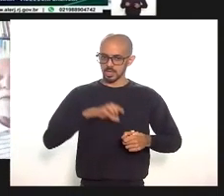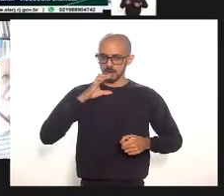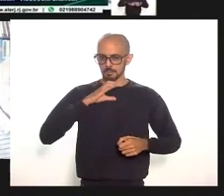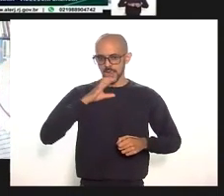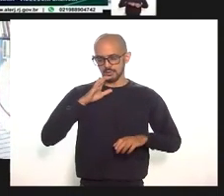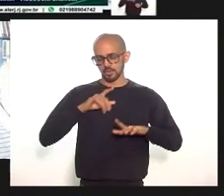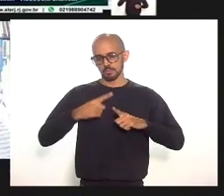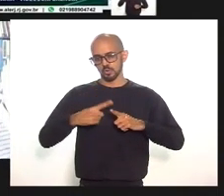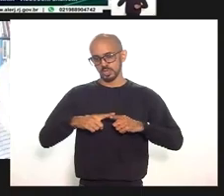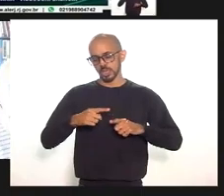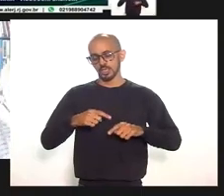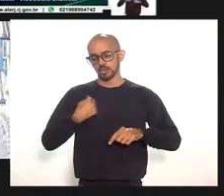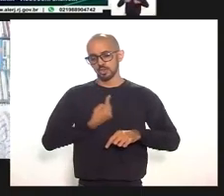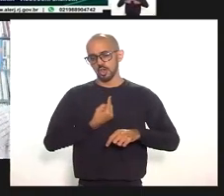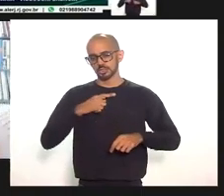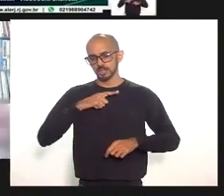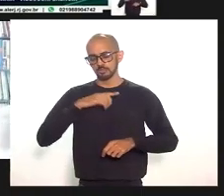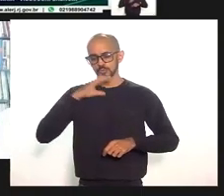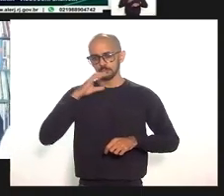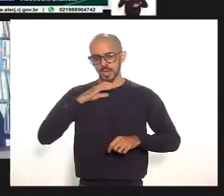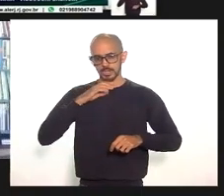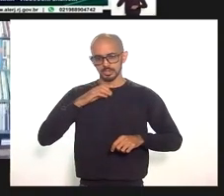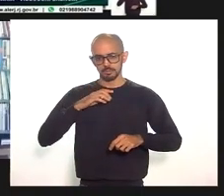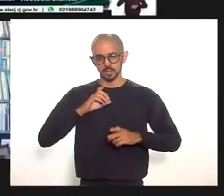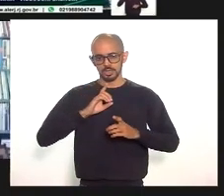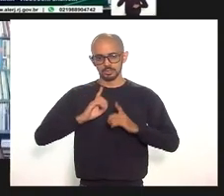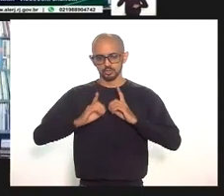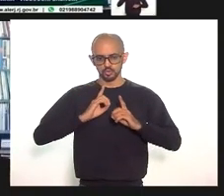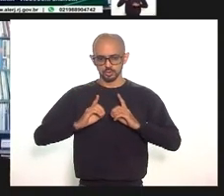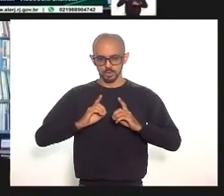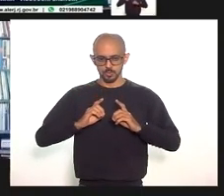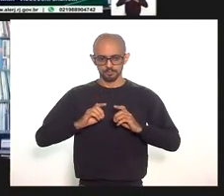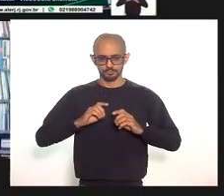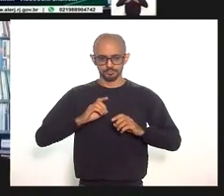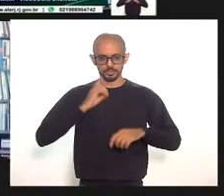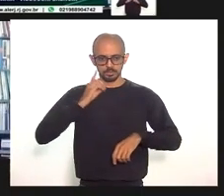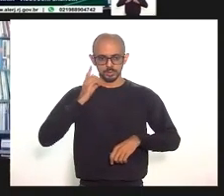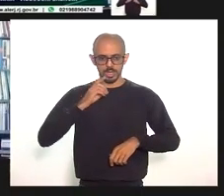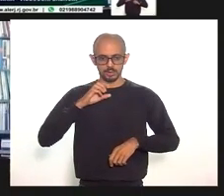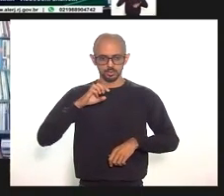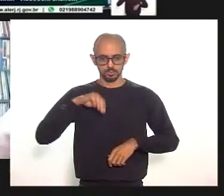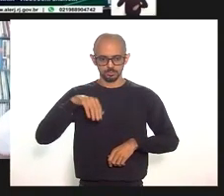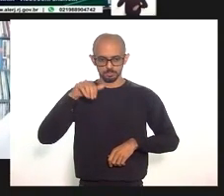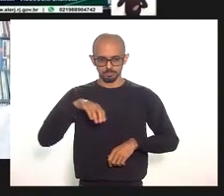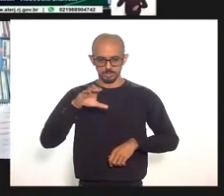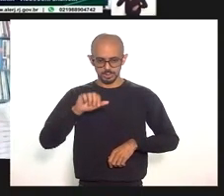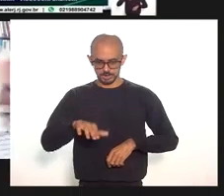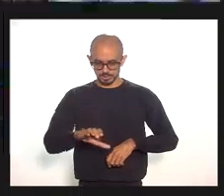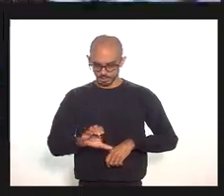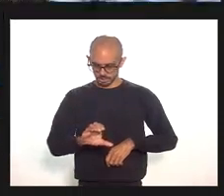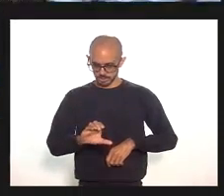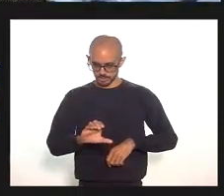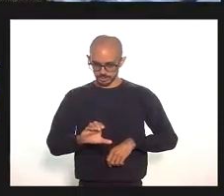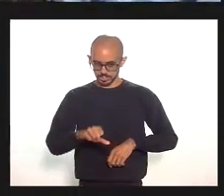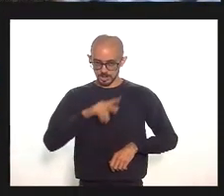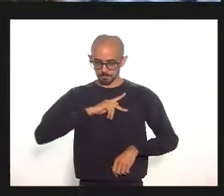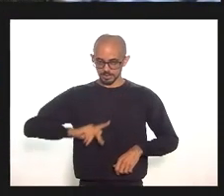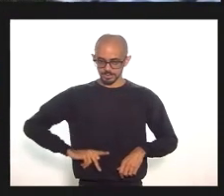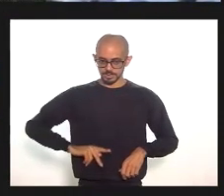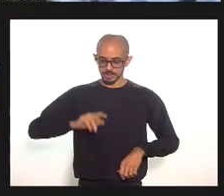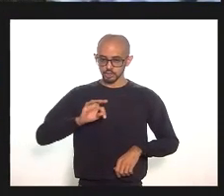gente realmente tem pressa nessa discussão. Deputado Carlos Mink. Presidente Tia Ju,